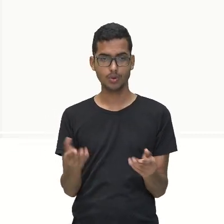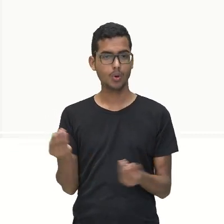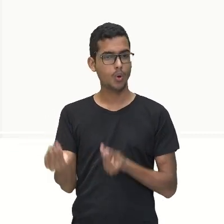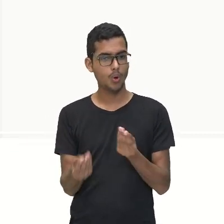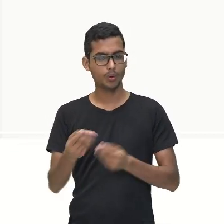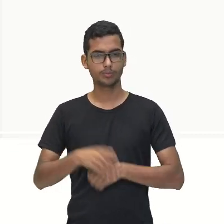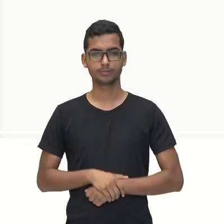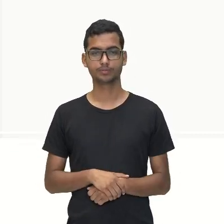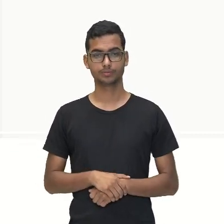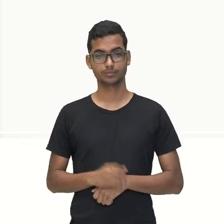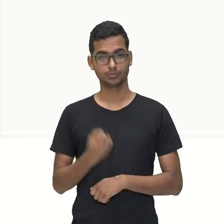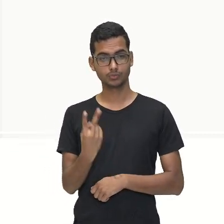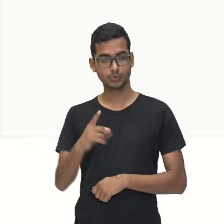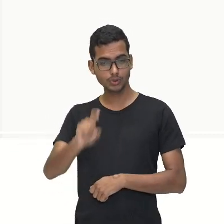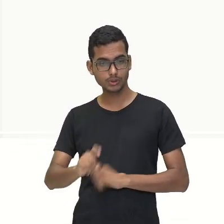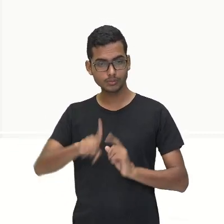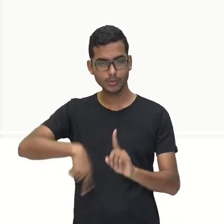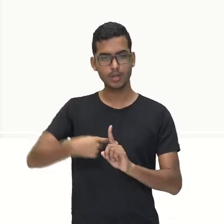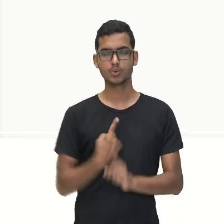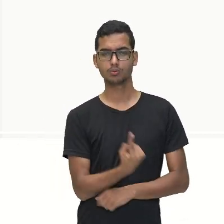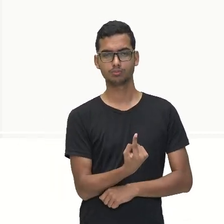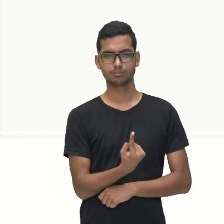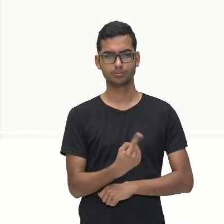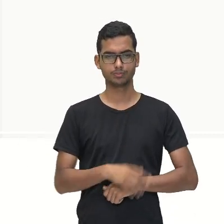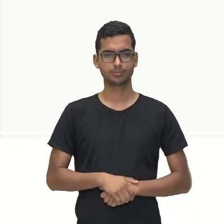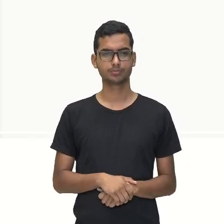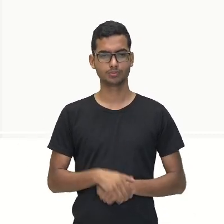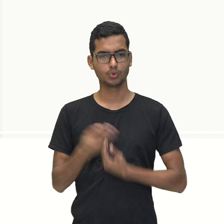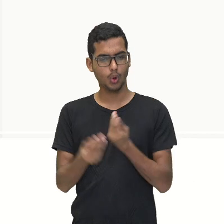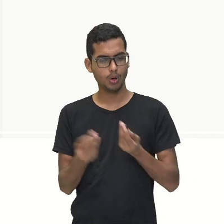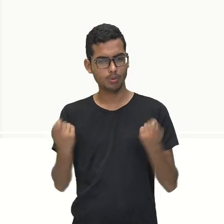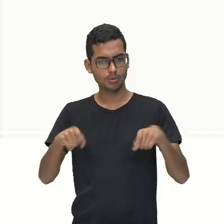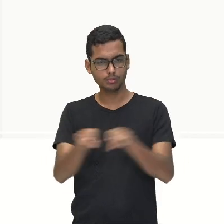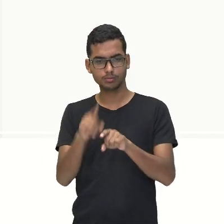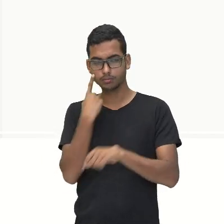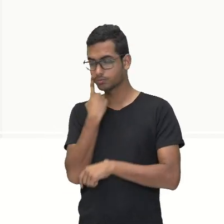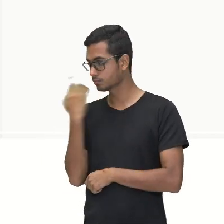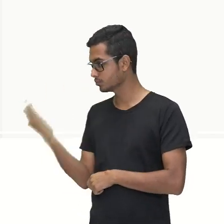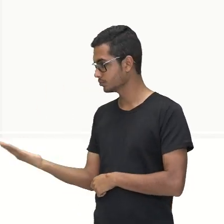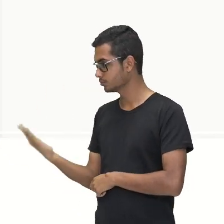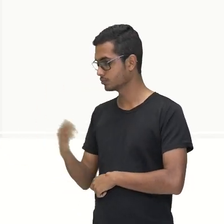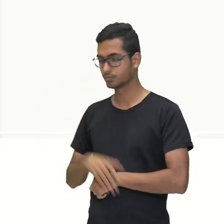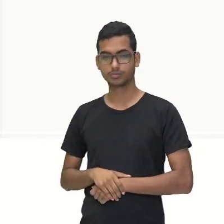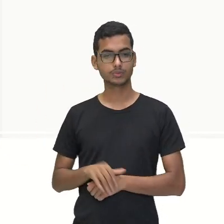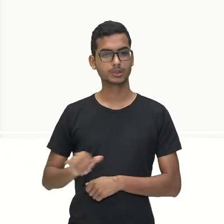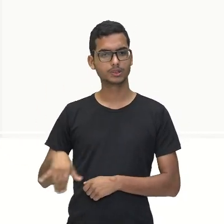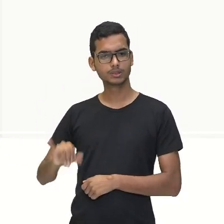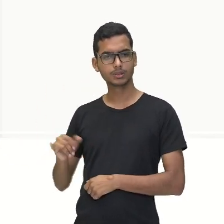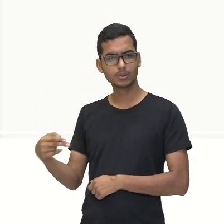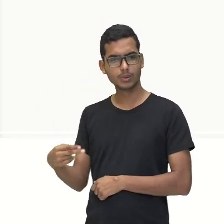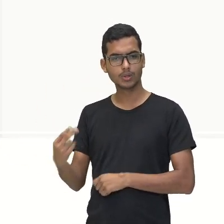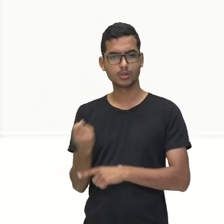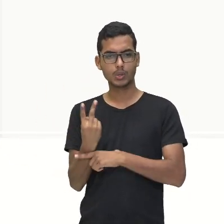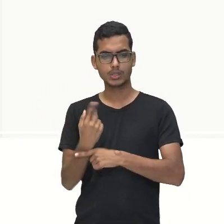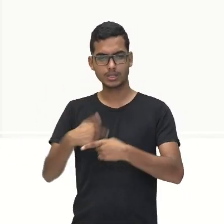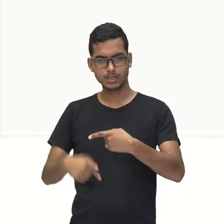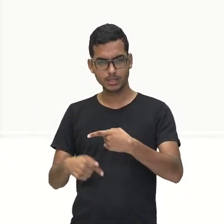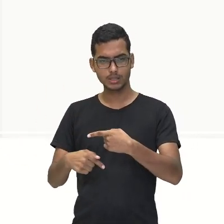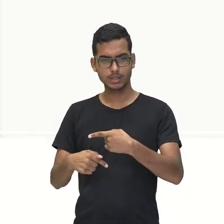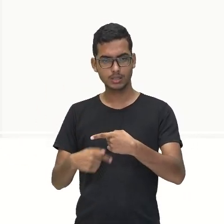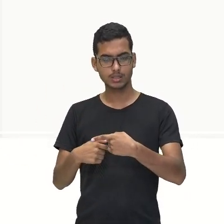2x mais 1, que pode ser escrito dessa forma, ó. 2 sétimos de x mais 1